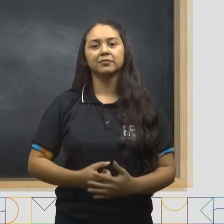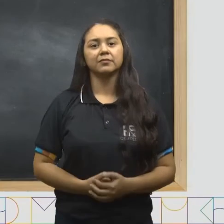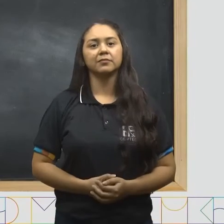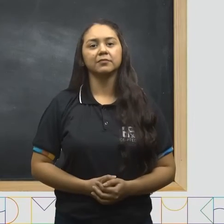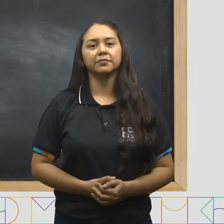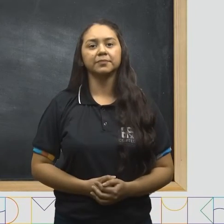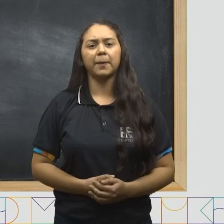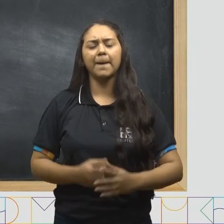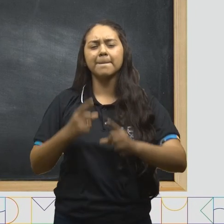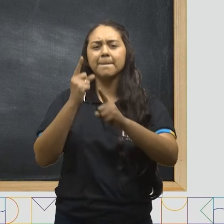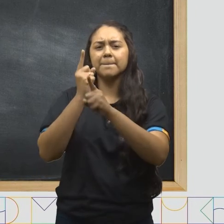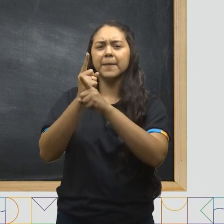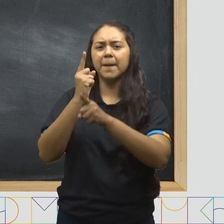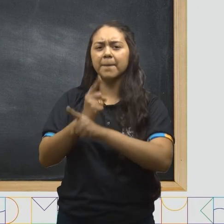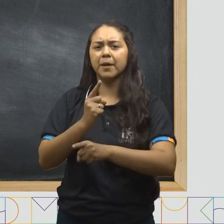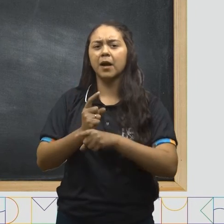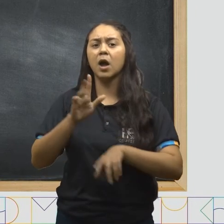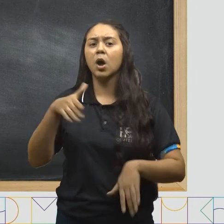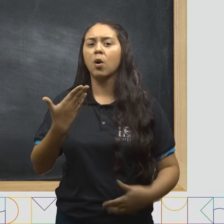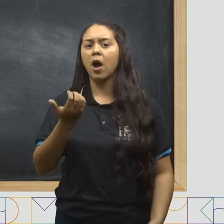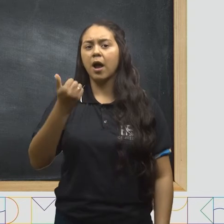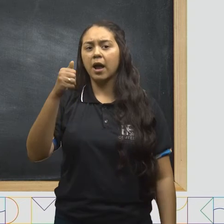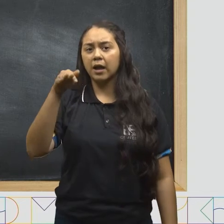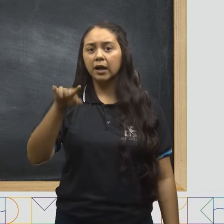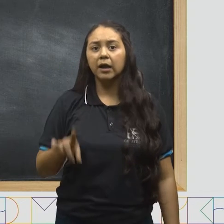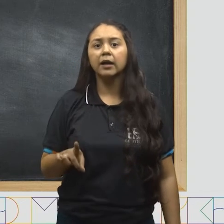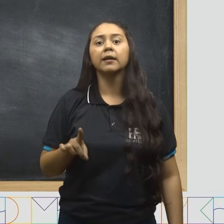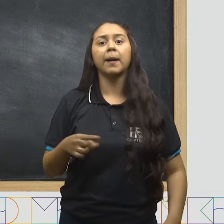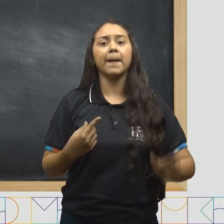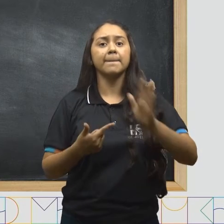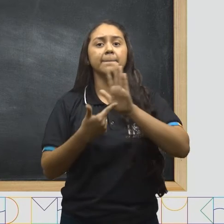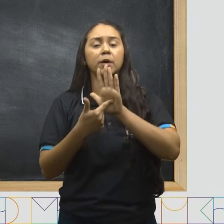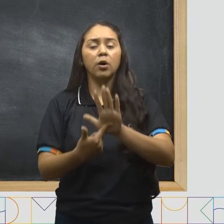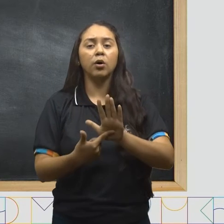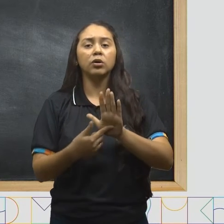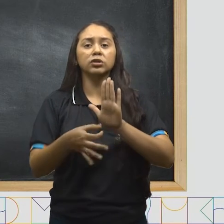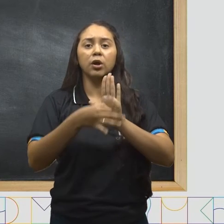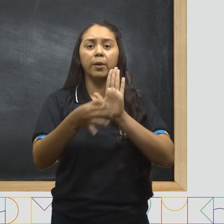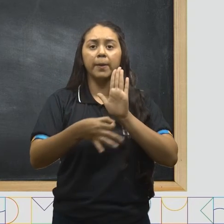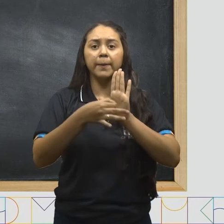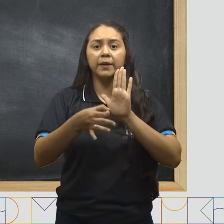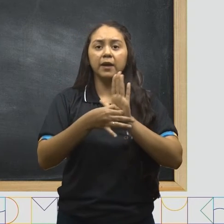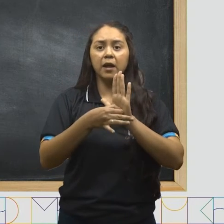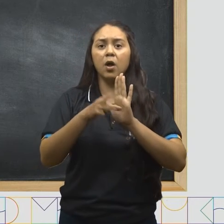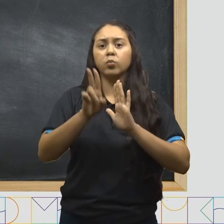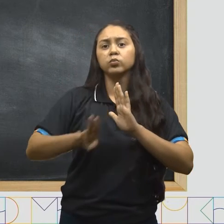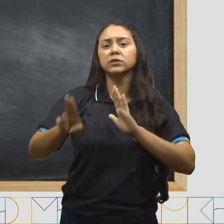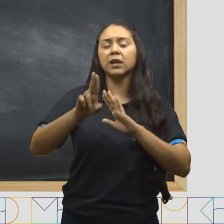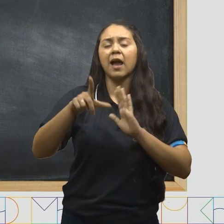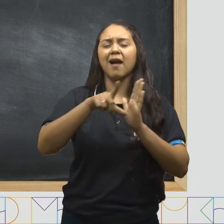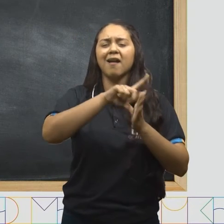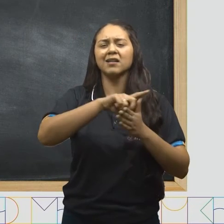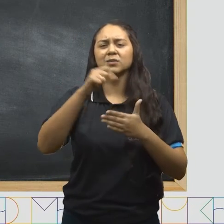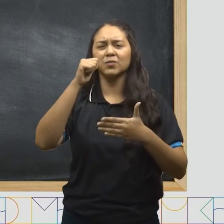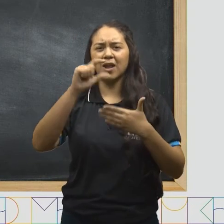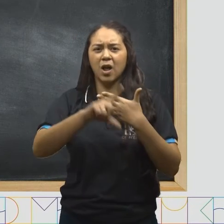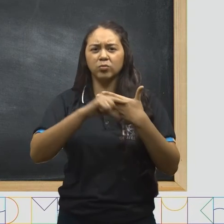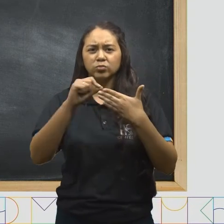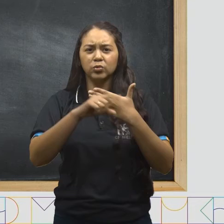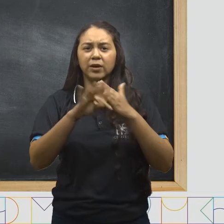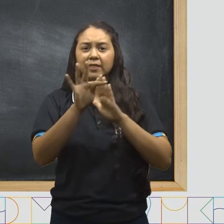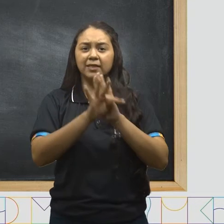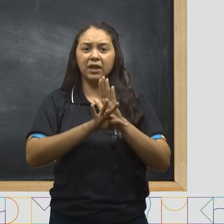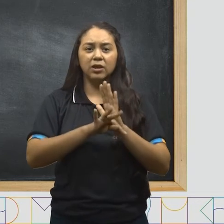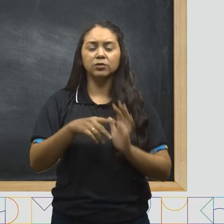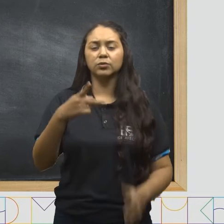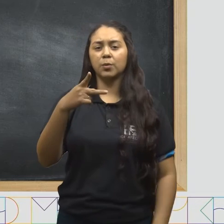3. Identifique a alternativa que apresenta os argumentos usados pela autora